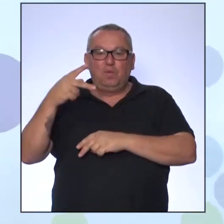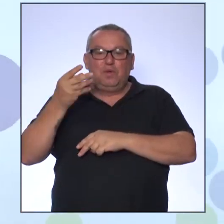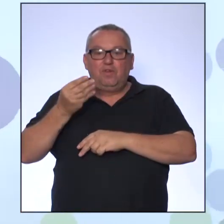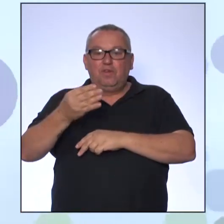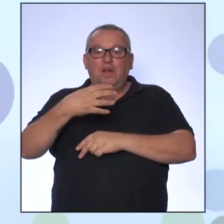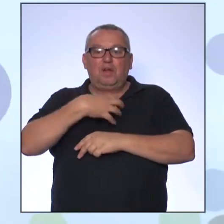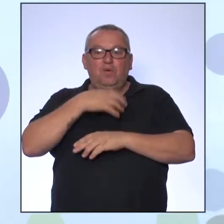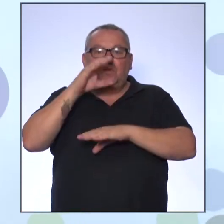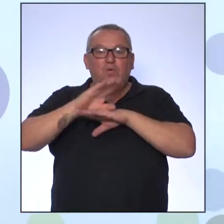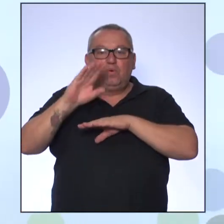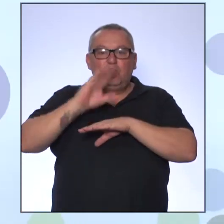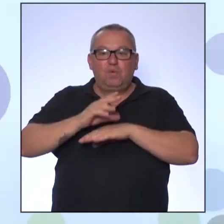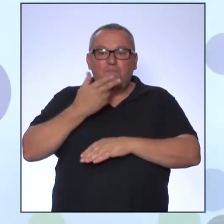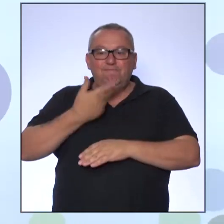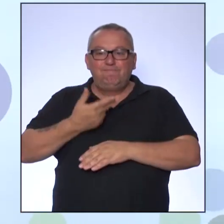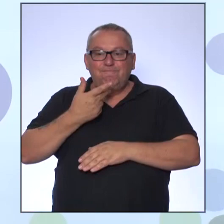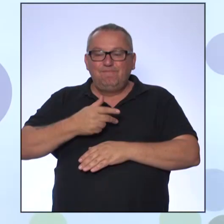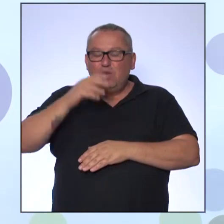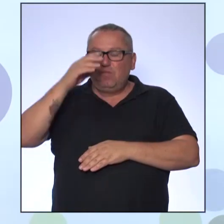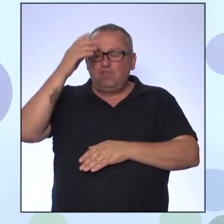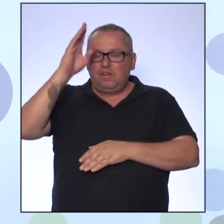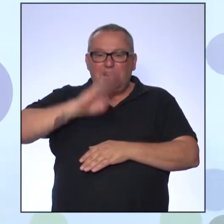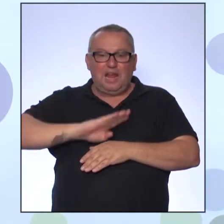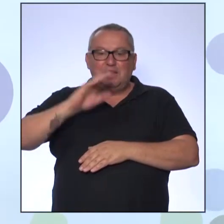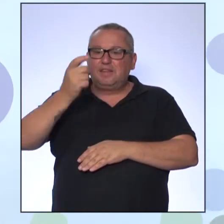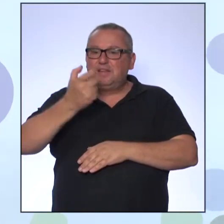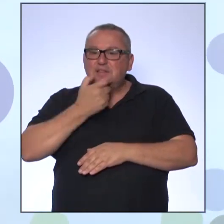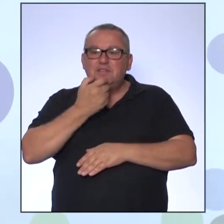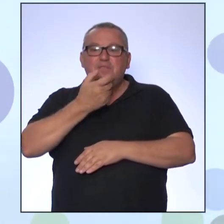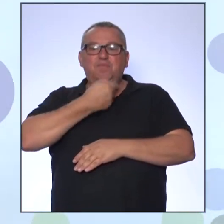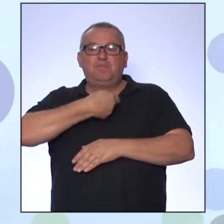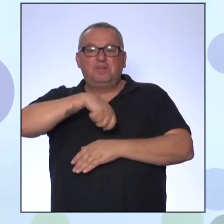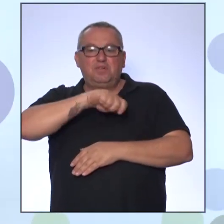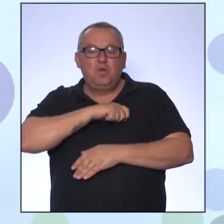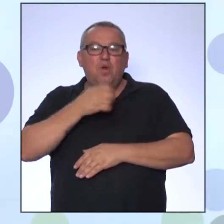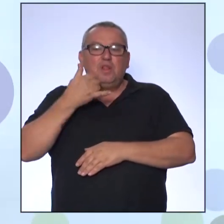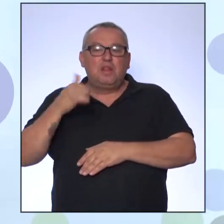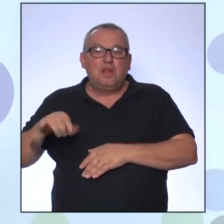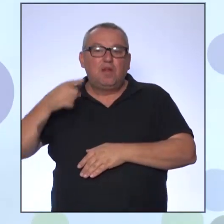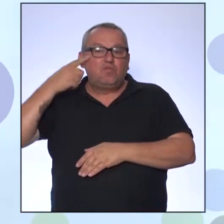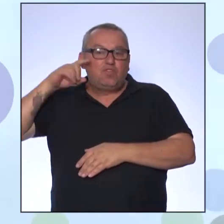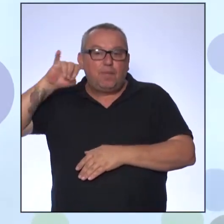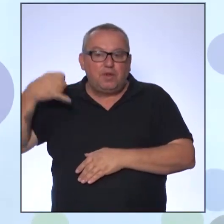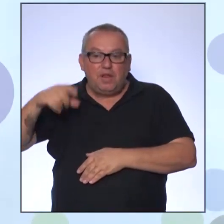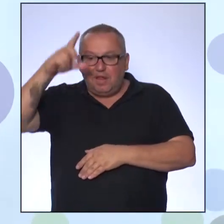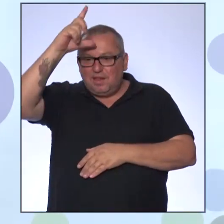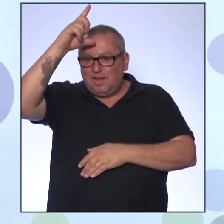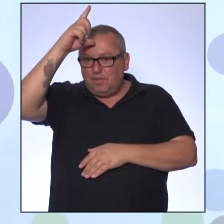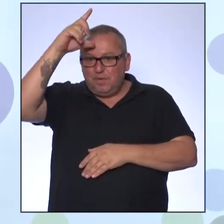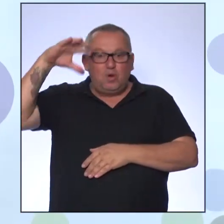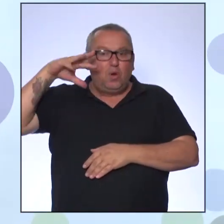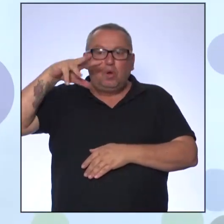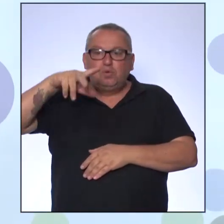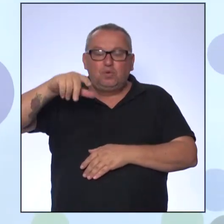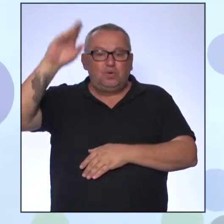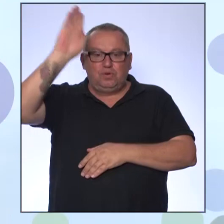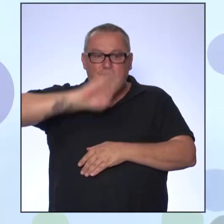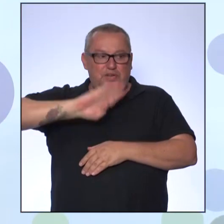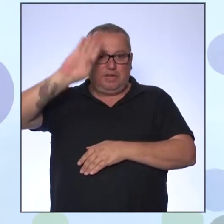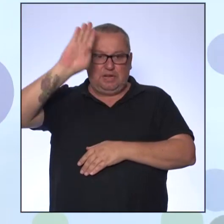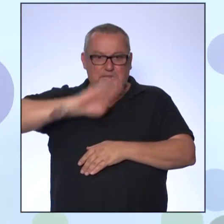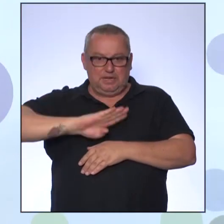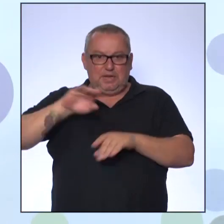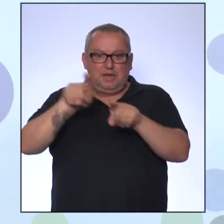dá cursos de línguas gratuito, você pode fazer inglês, espanhol, italiano, japonês, alemão, tudo gratuito na universidade.